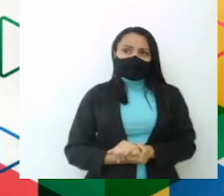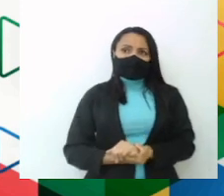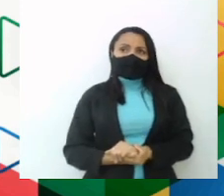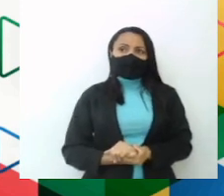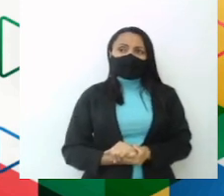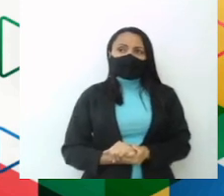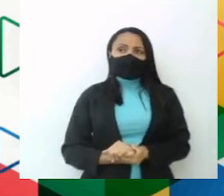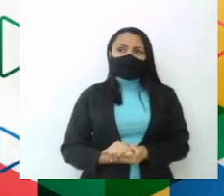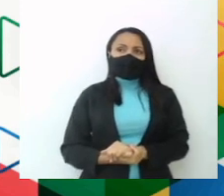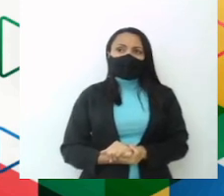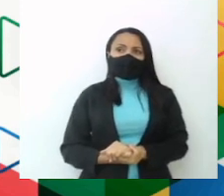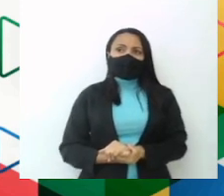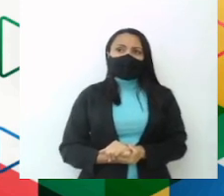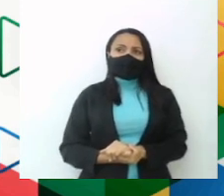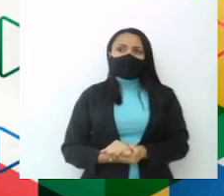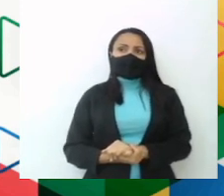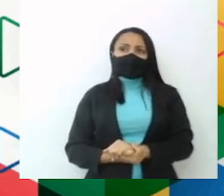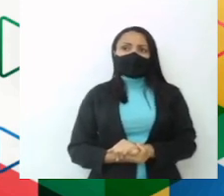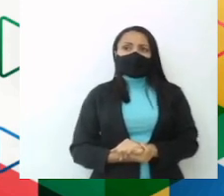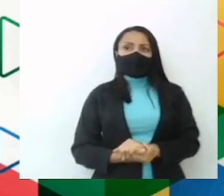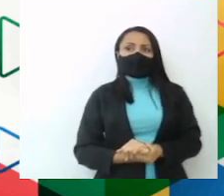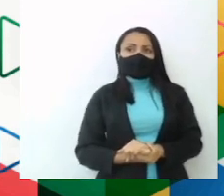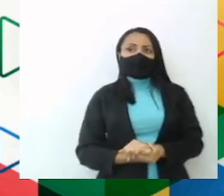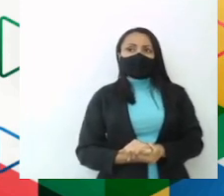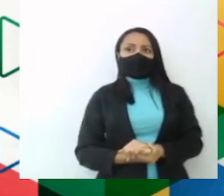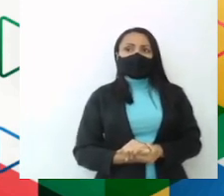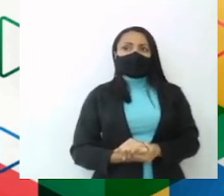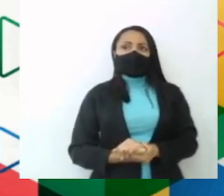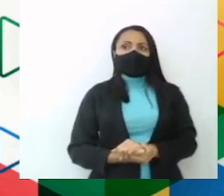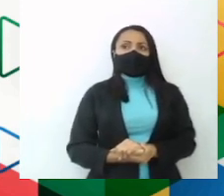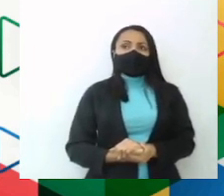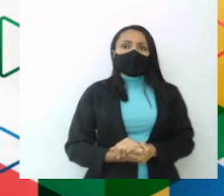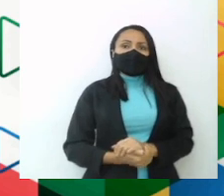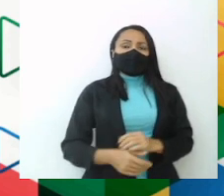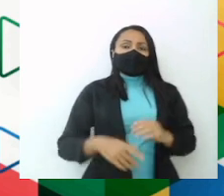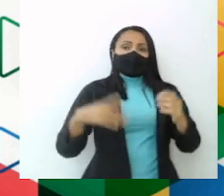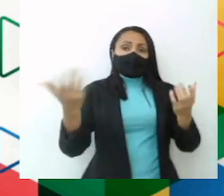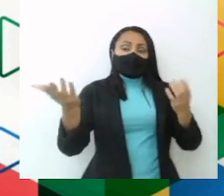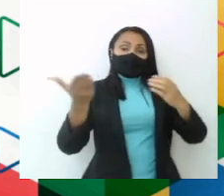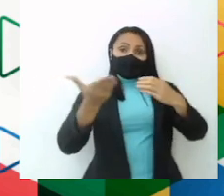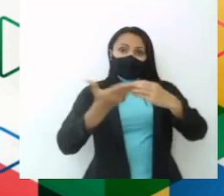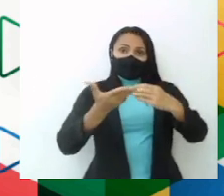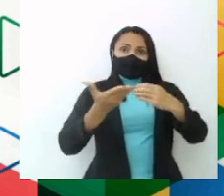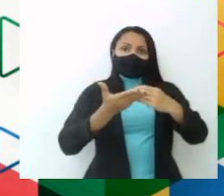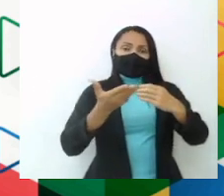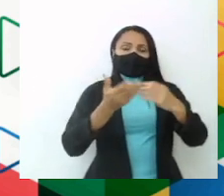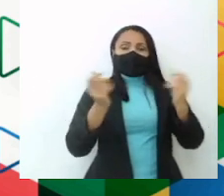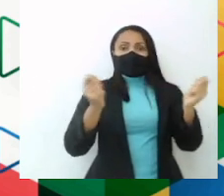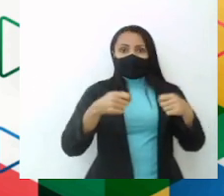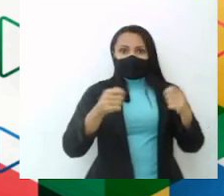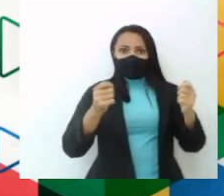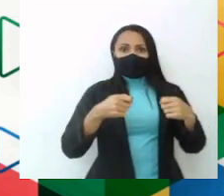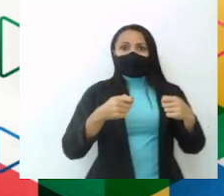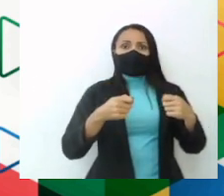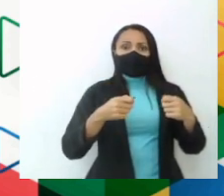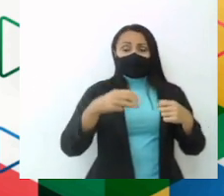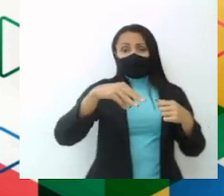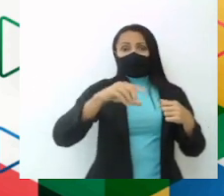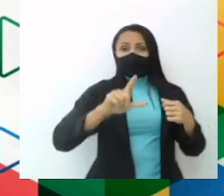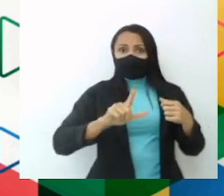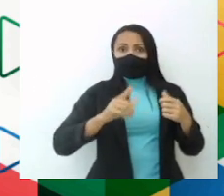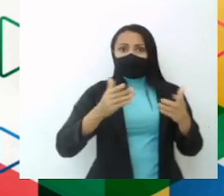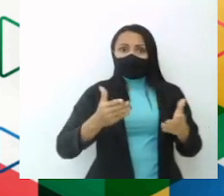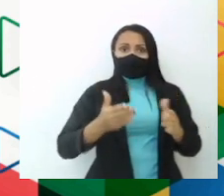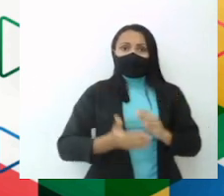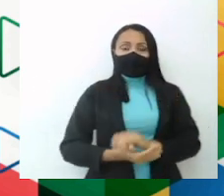A gente tem ali, vamos identificar quais são as grandezas. O tamanho do copo, né, que é a capacidade, os mililitros